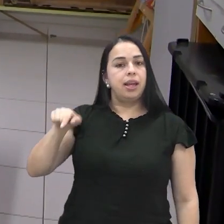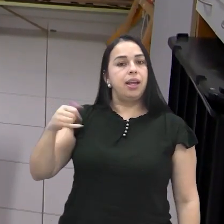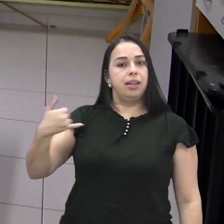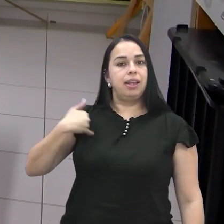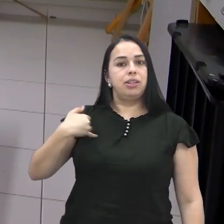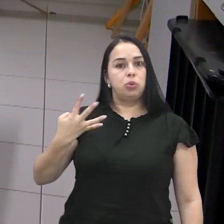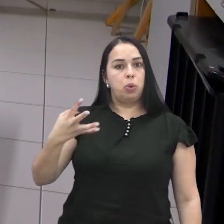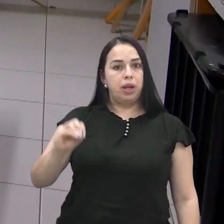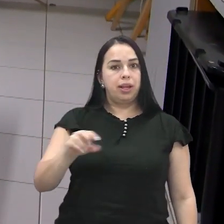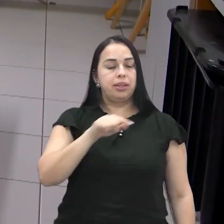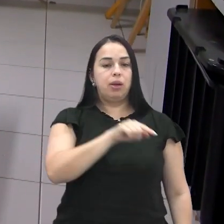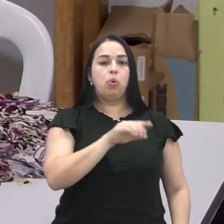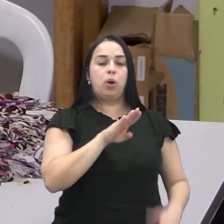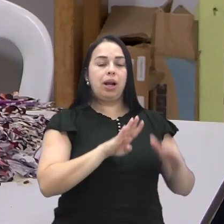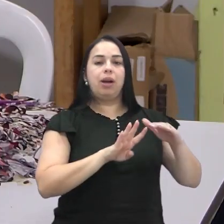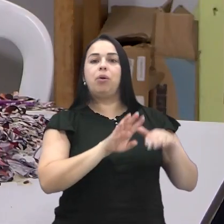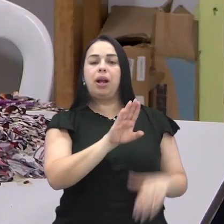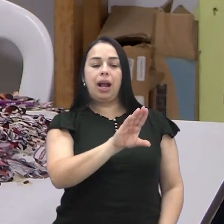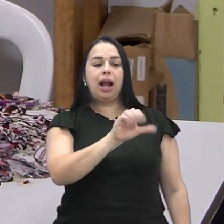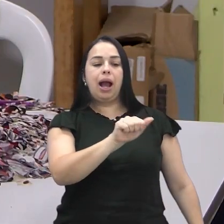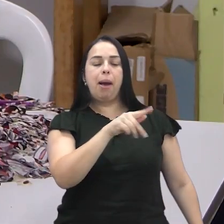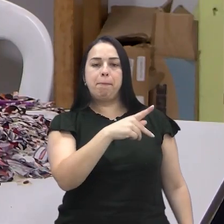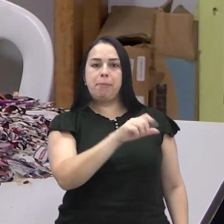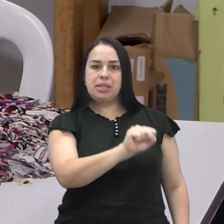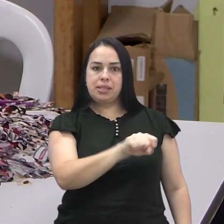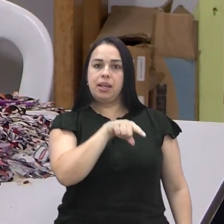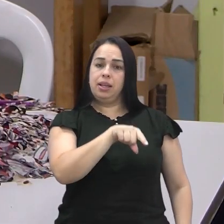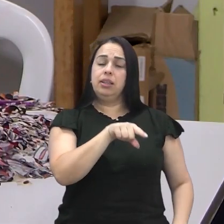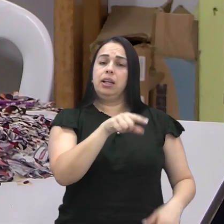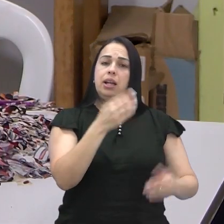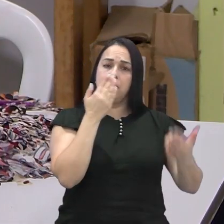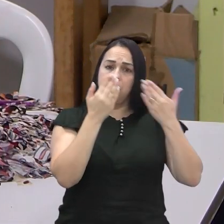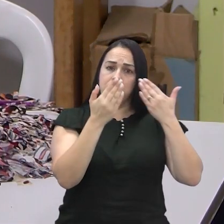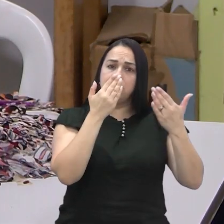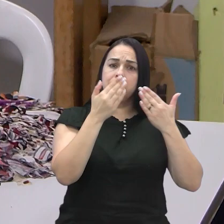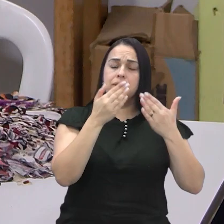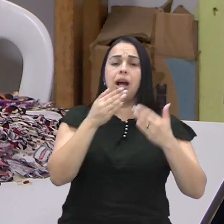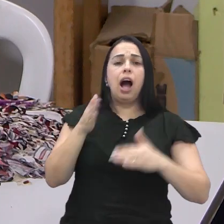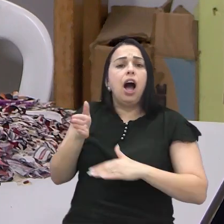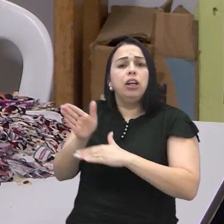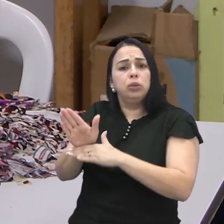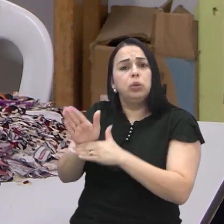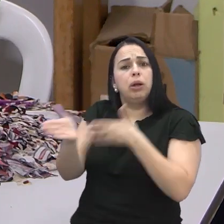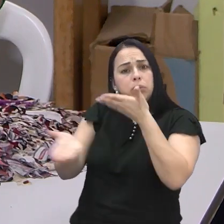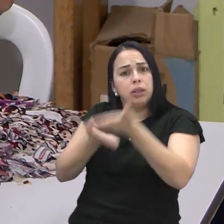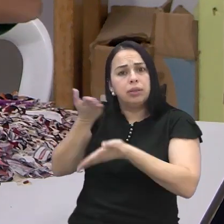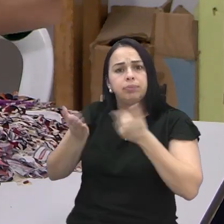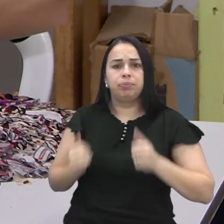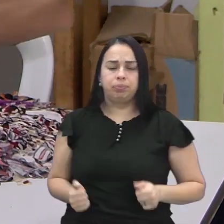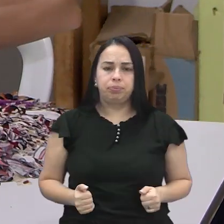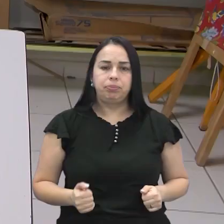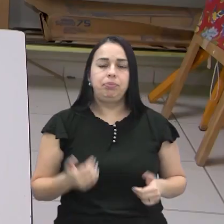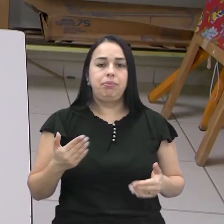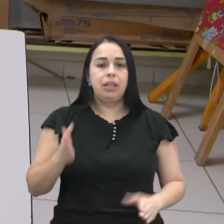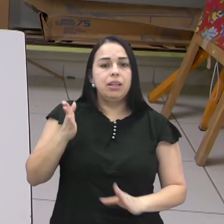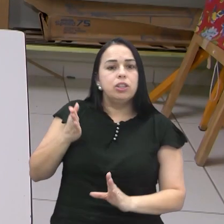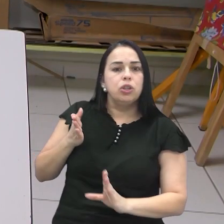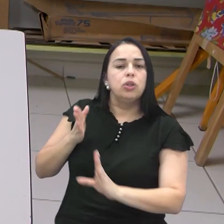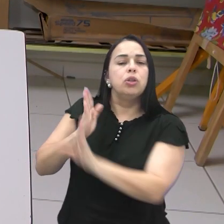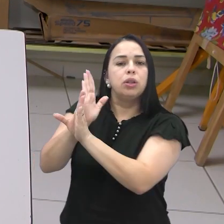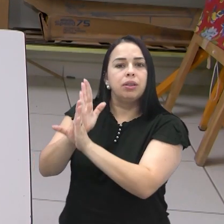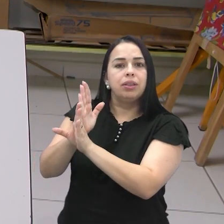anos, é assistido pelo CAPS, o Centro de Atenção Psicossocial em Saúde Mental, desde 2005. Ele